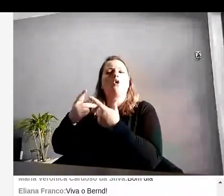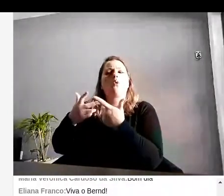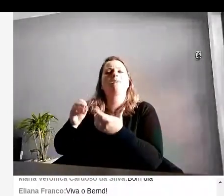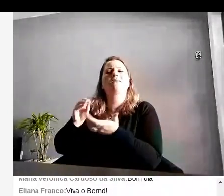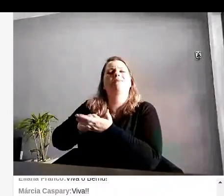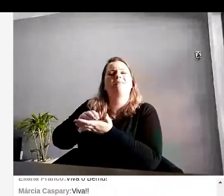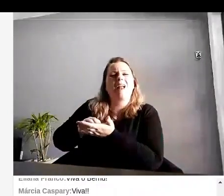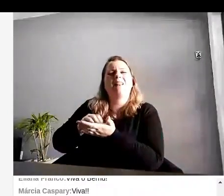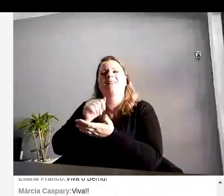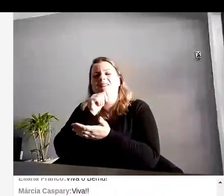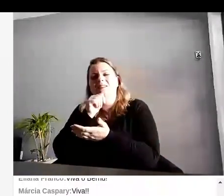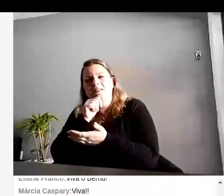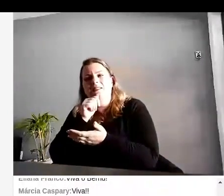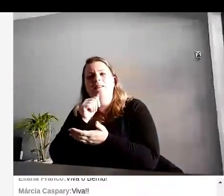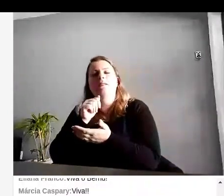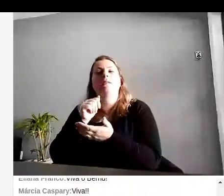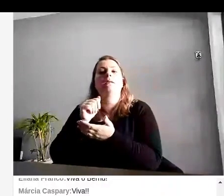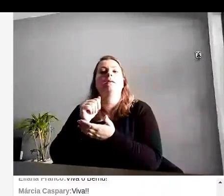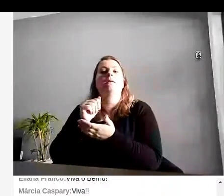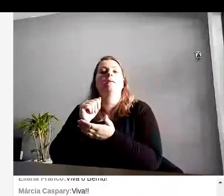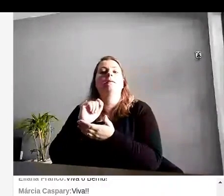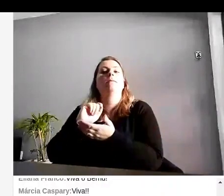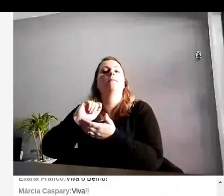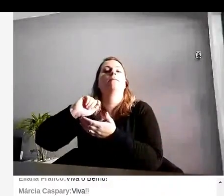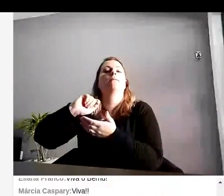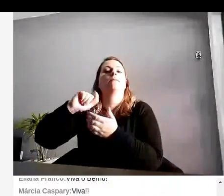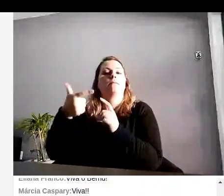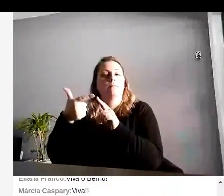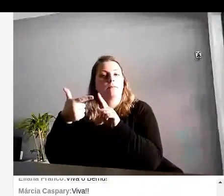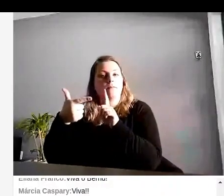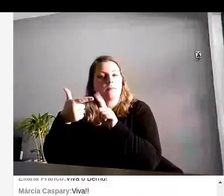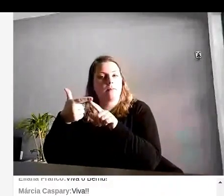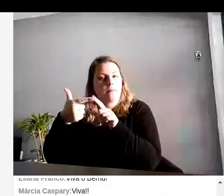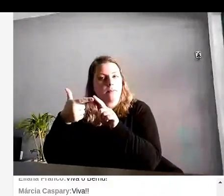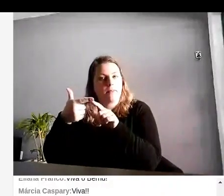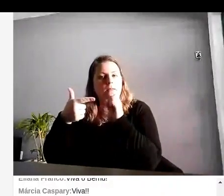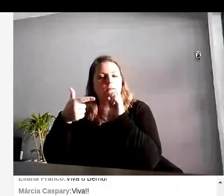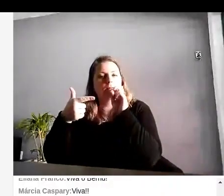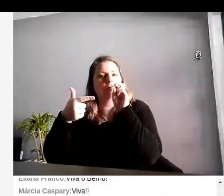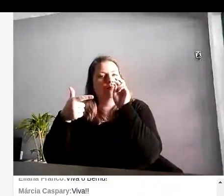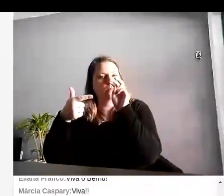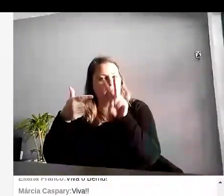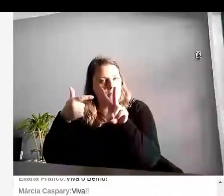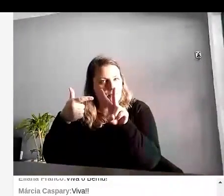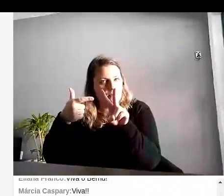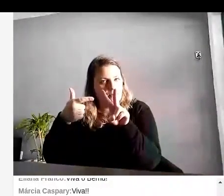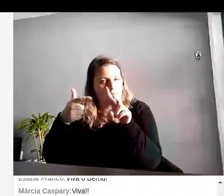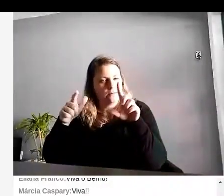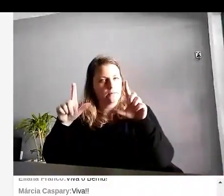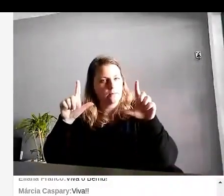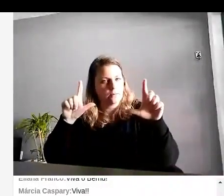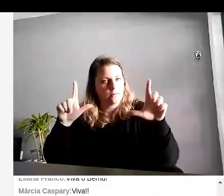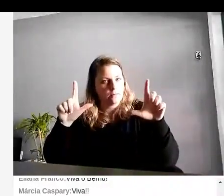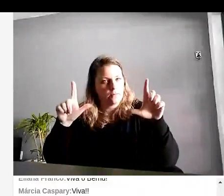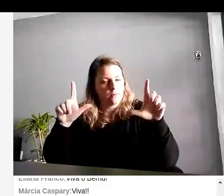vou olhar para a tela, assistir de novo e olhar para a tela e verificar o que